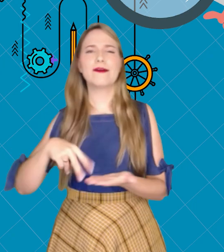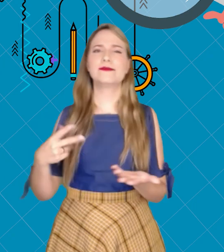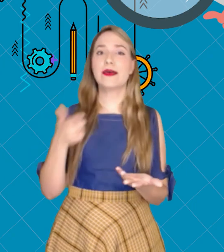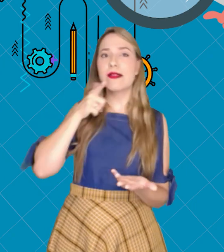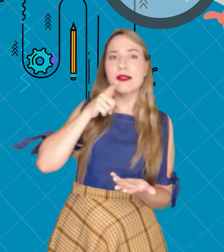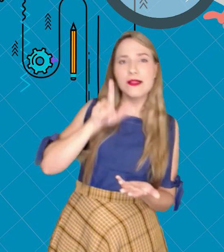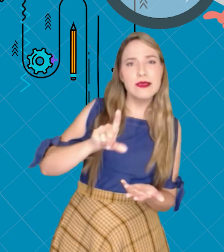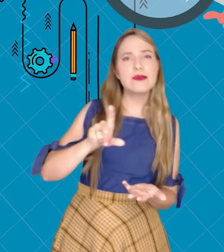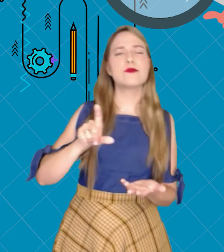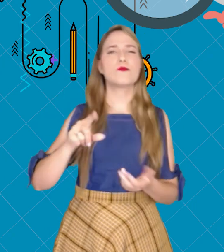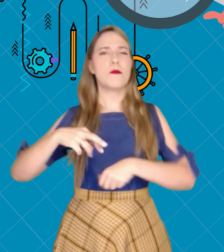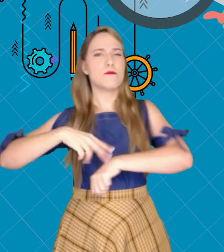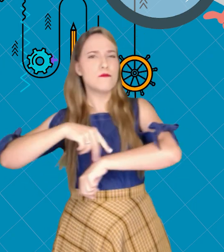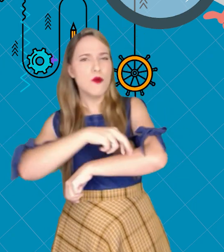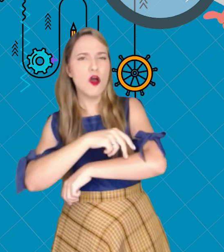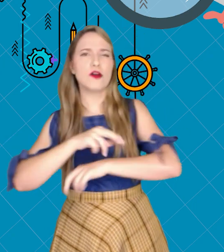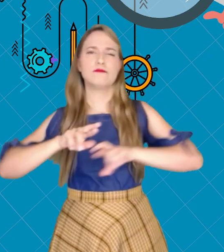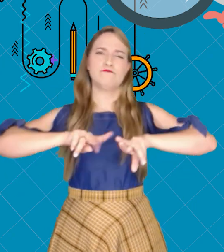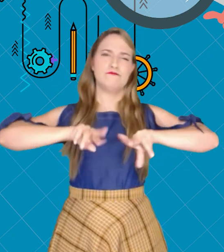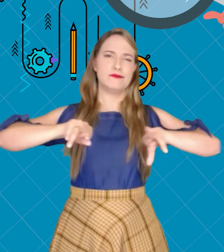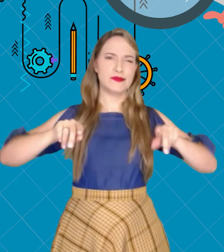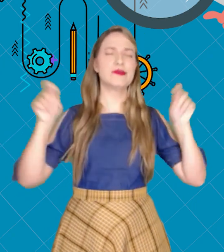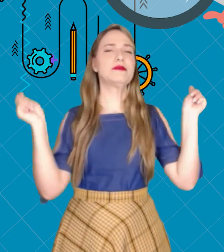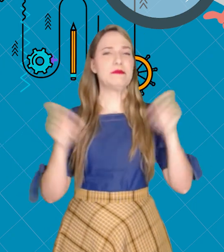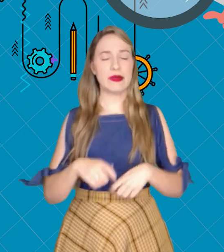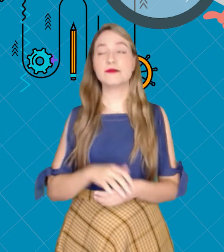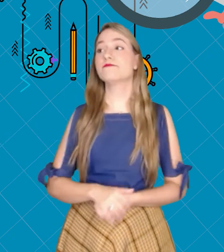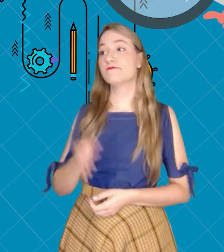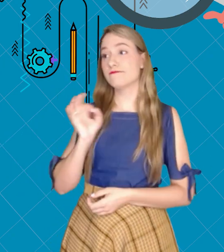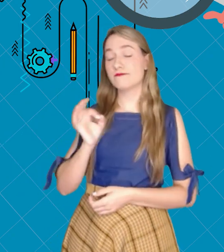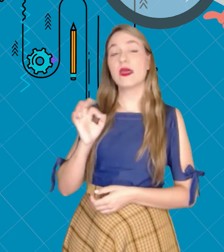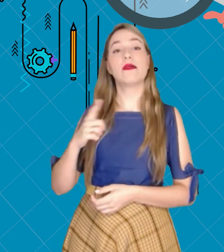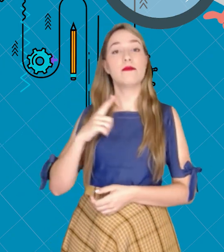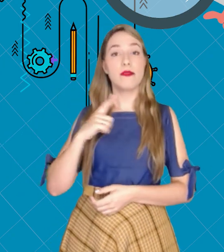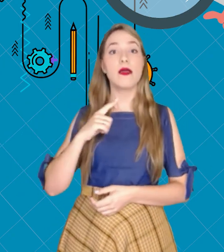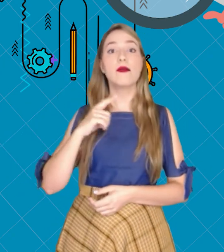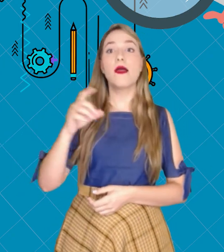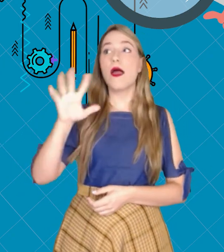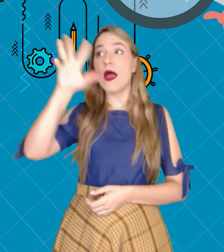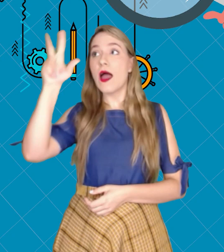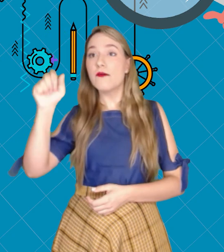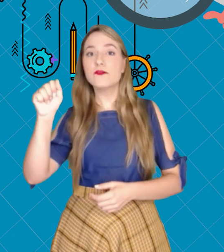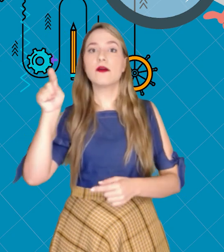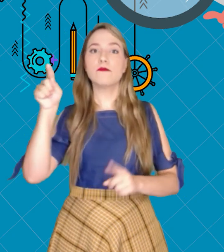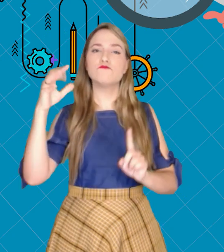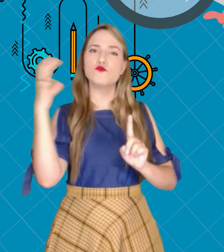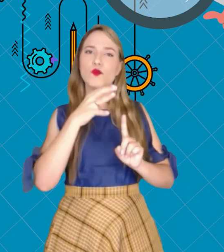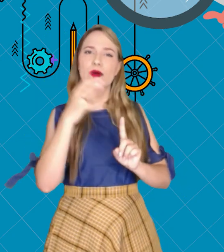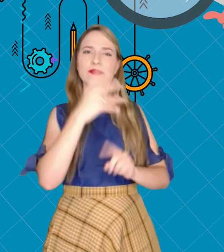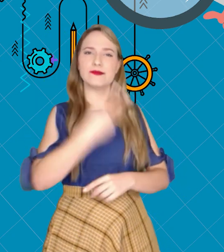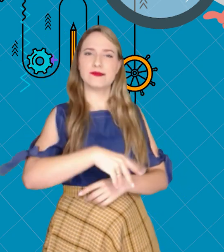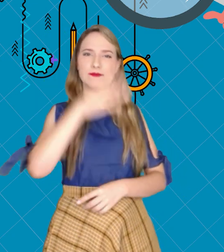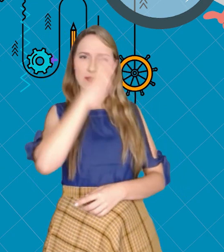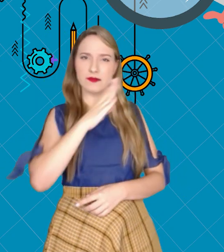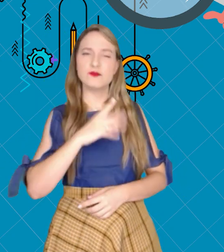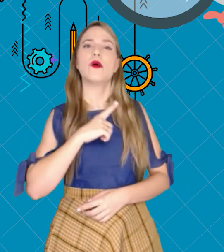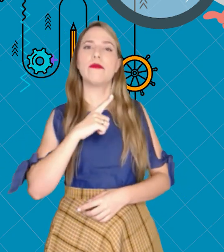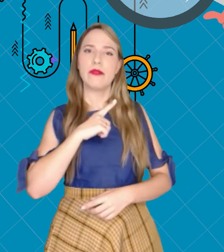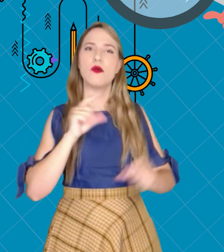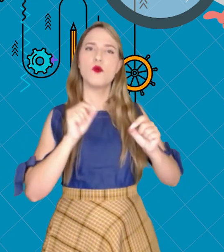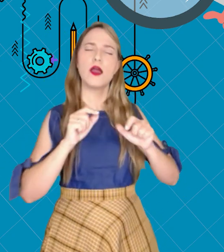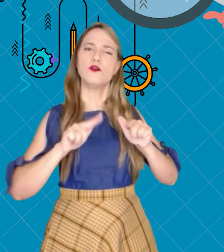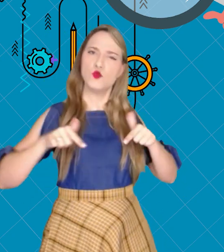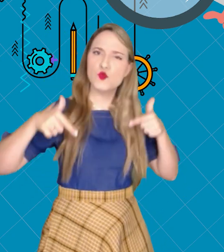à dança, da língua à moda e muito mais. A influência da cultura africana na cultura brasileira é